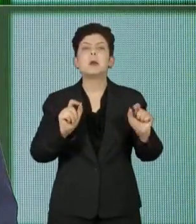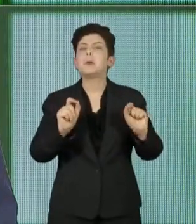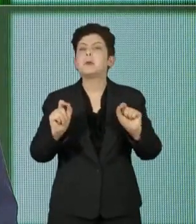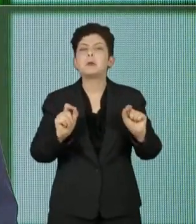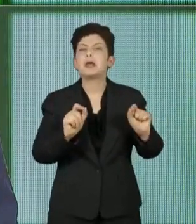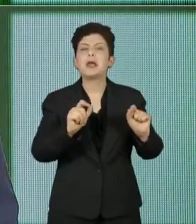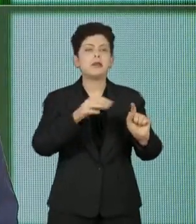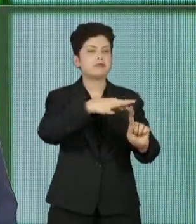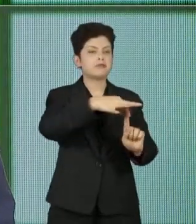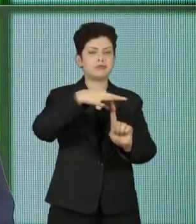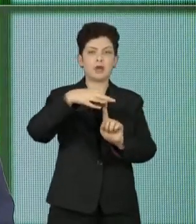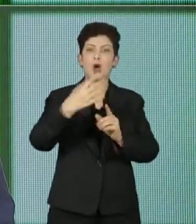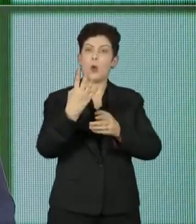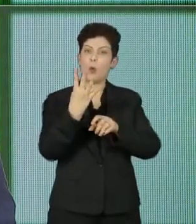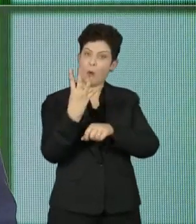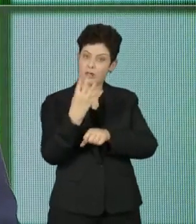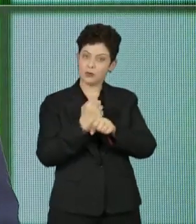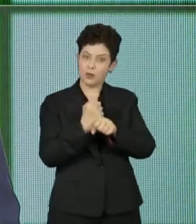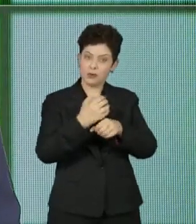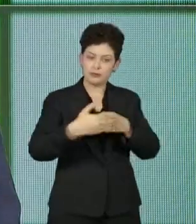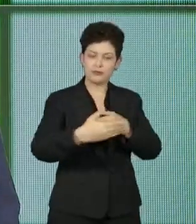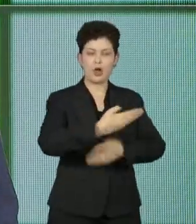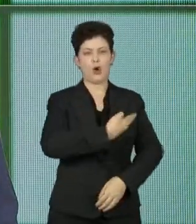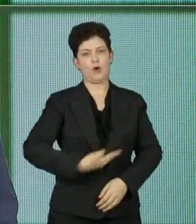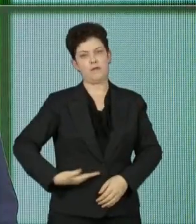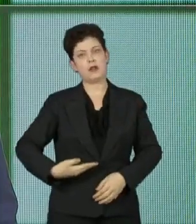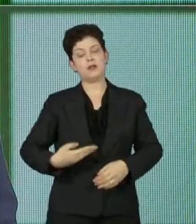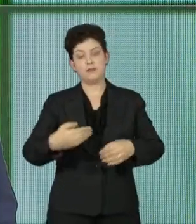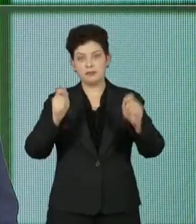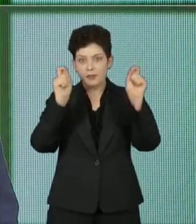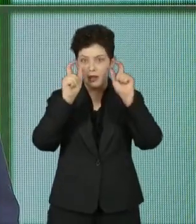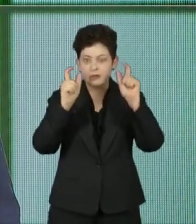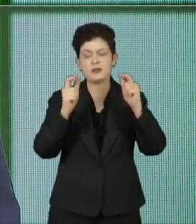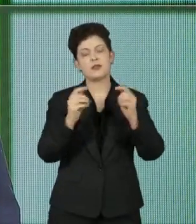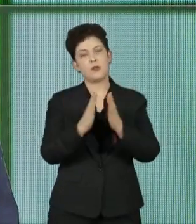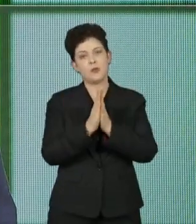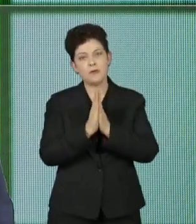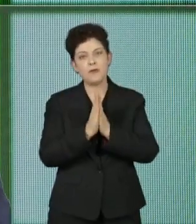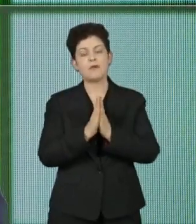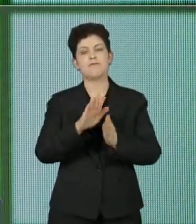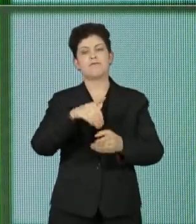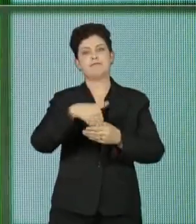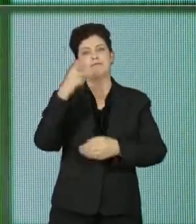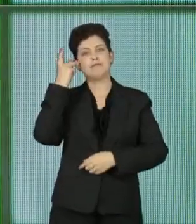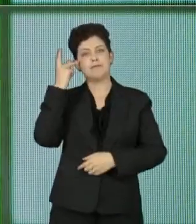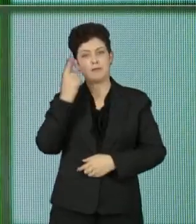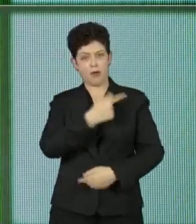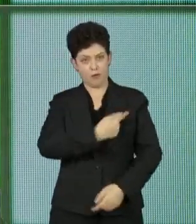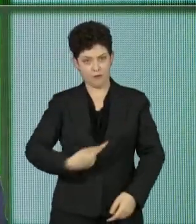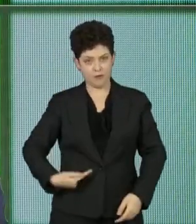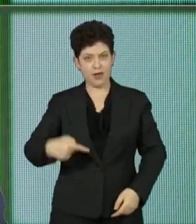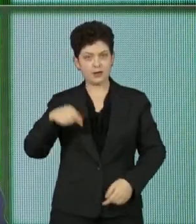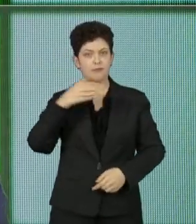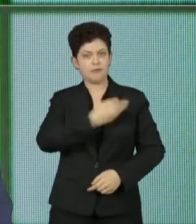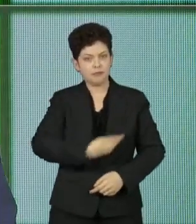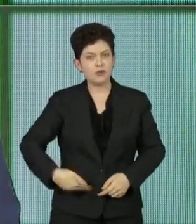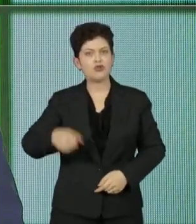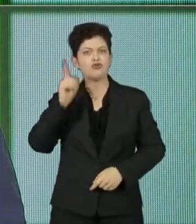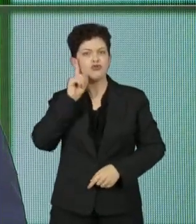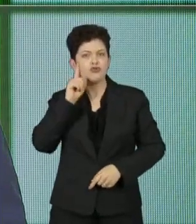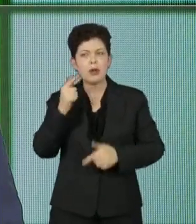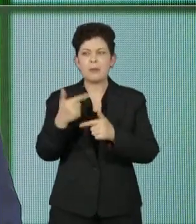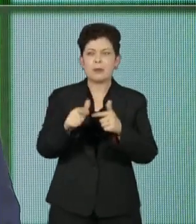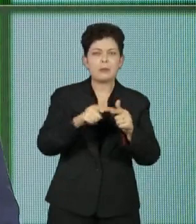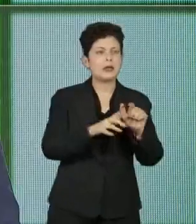governar São Paulo nos próximos quatro anos por isso eu peço a sua atenção que está nos assistindo para eleição de São Paulo é o governador que tá aqui no dia a dia